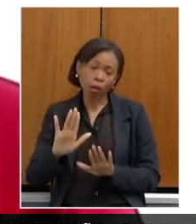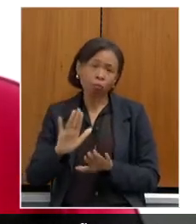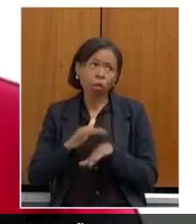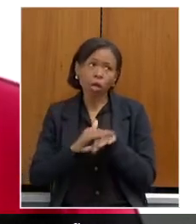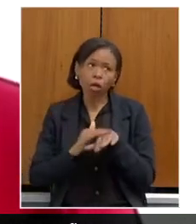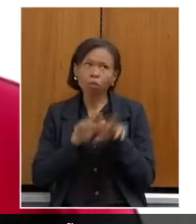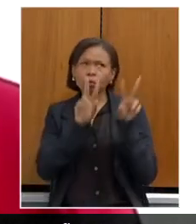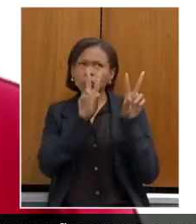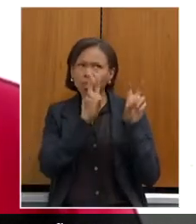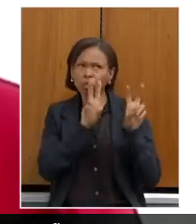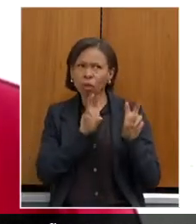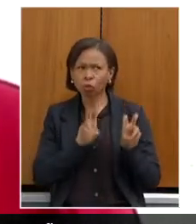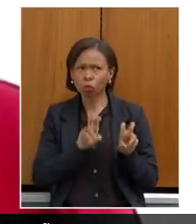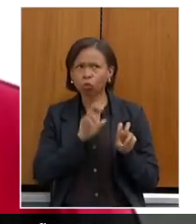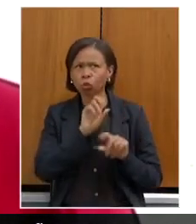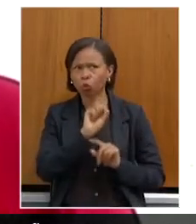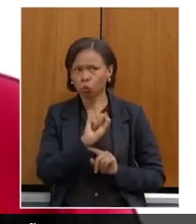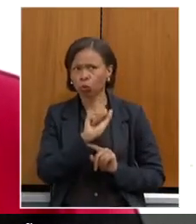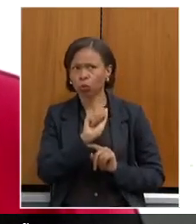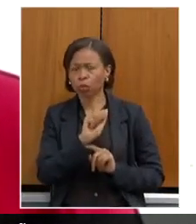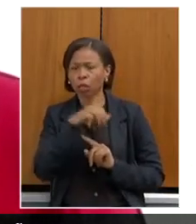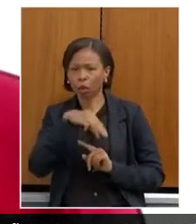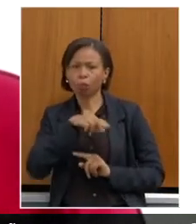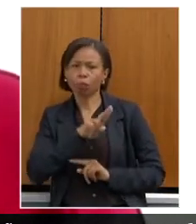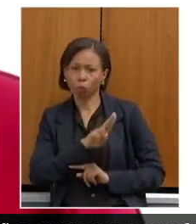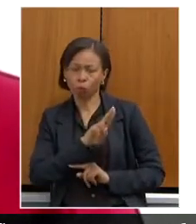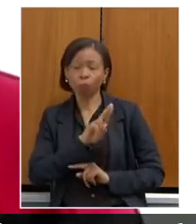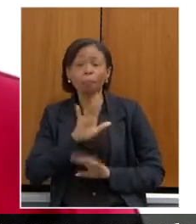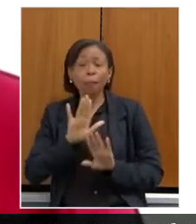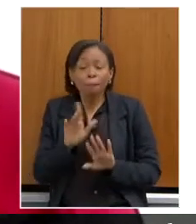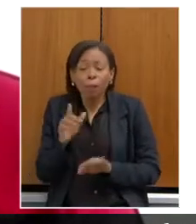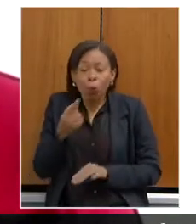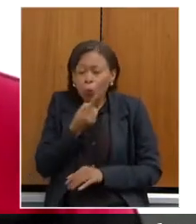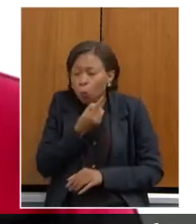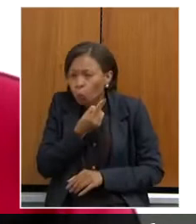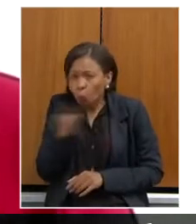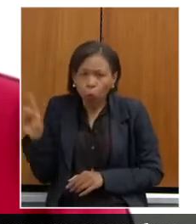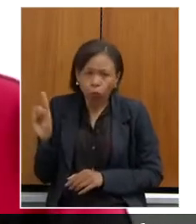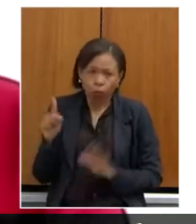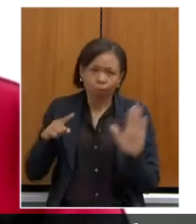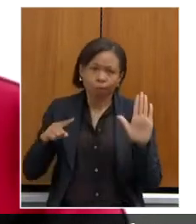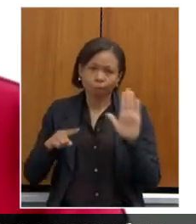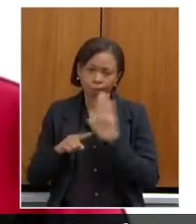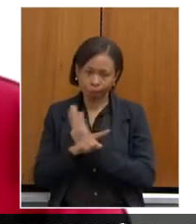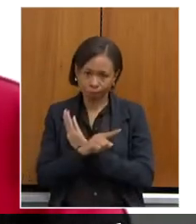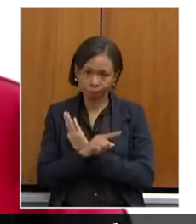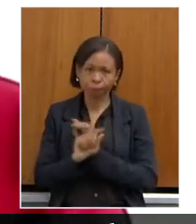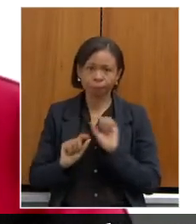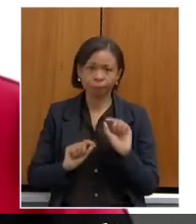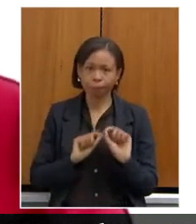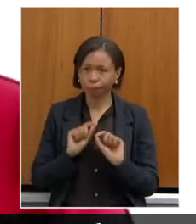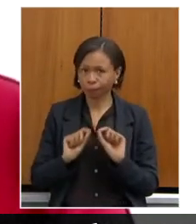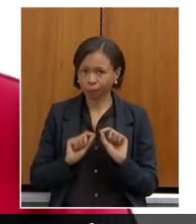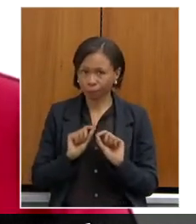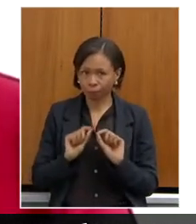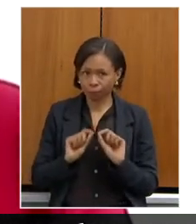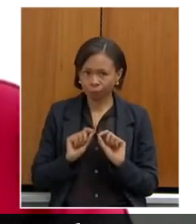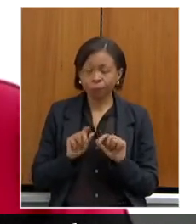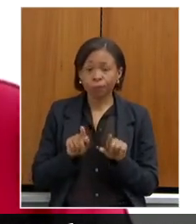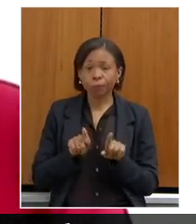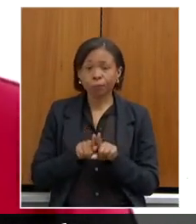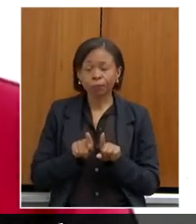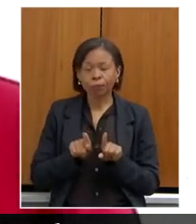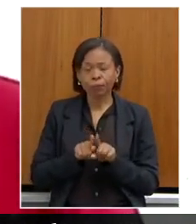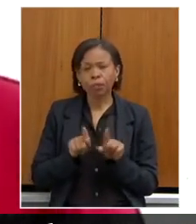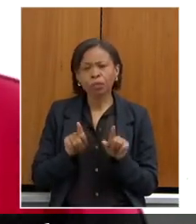relacionados ao SAMU um pouco mais rápido última pergunta presidente você gostaria também de saber